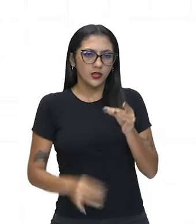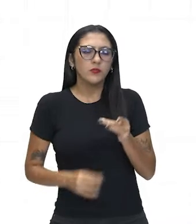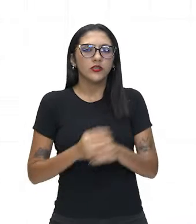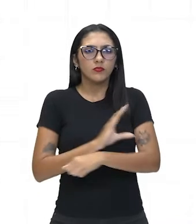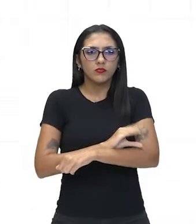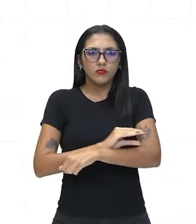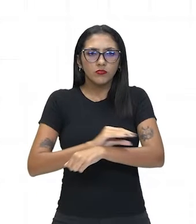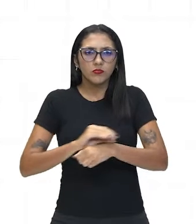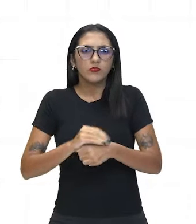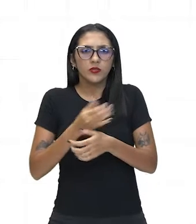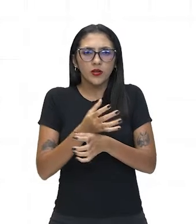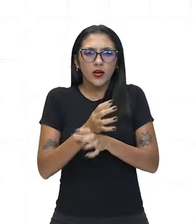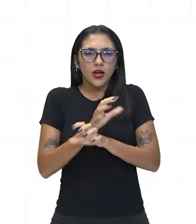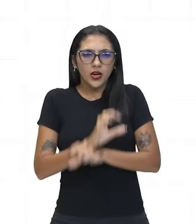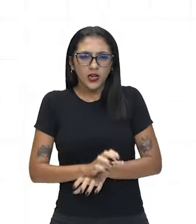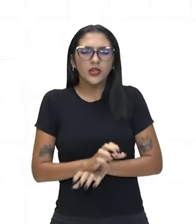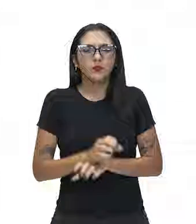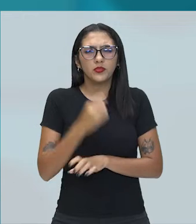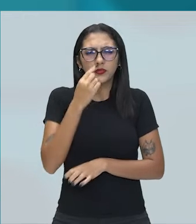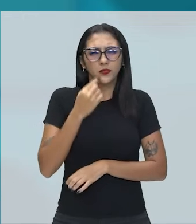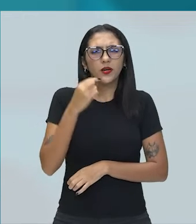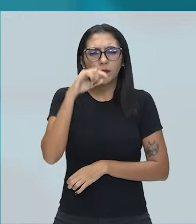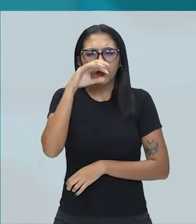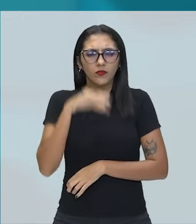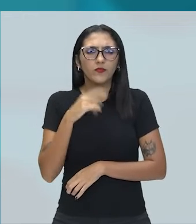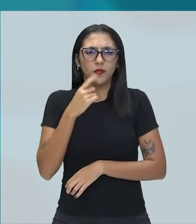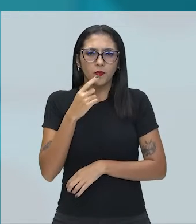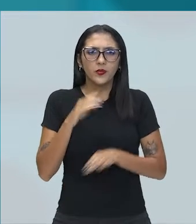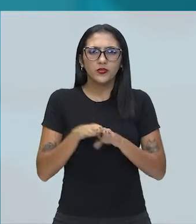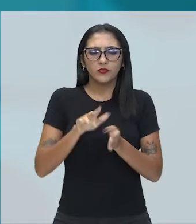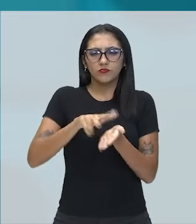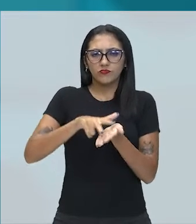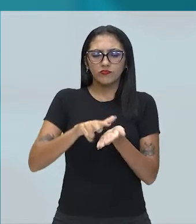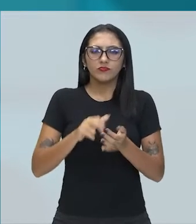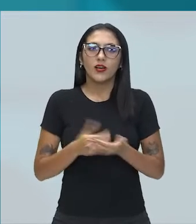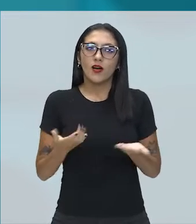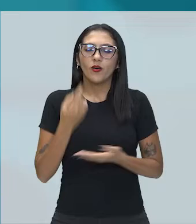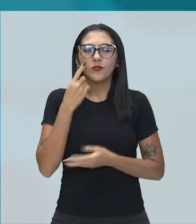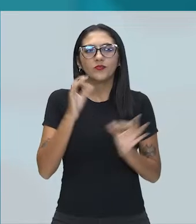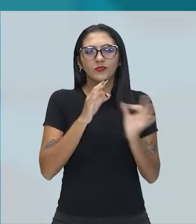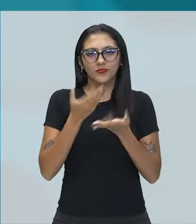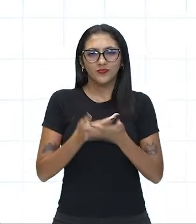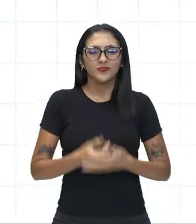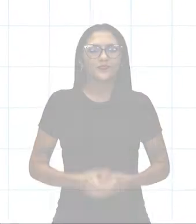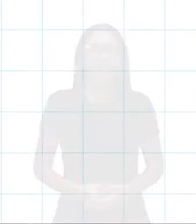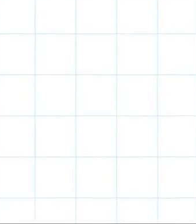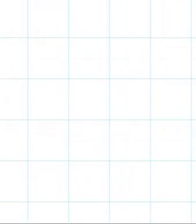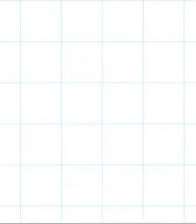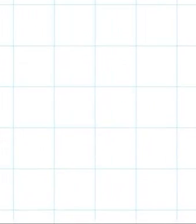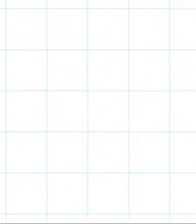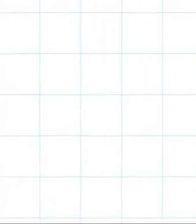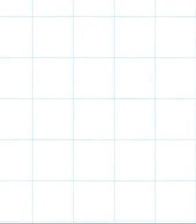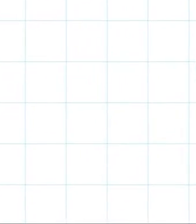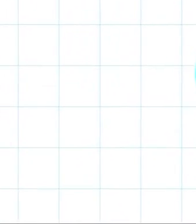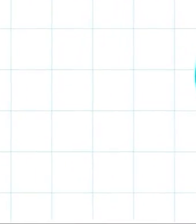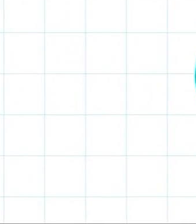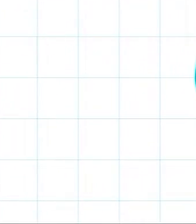nasal, epilepsia. Então, acompanhe agora aqui comigo o conteúdo dessa aula.